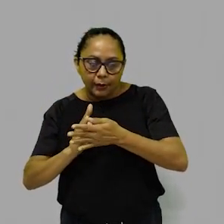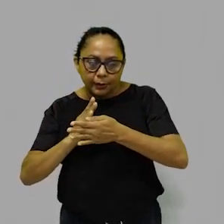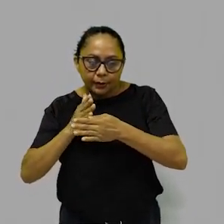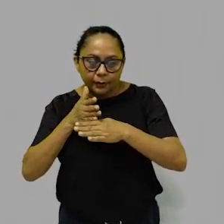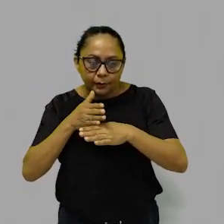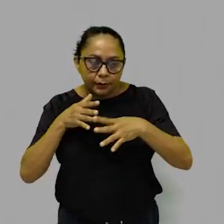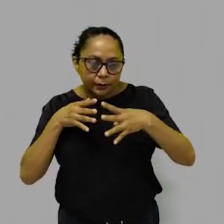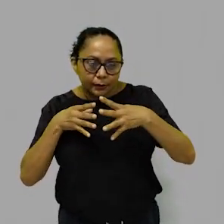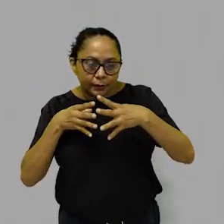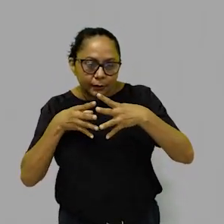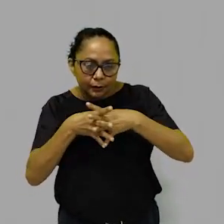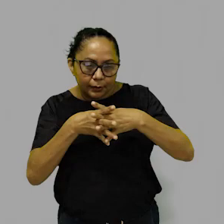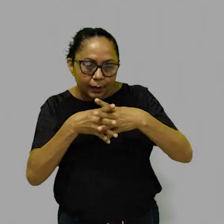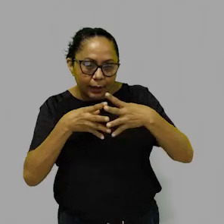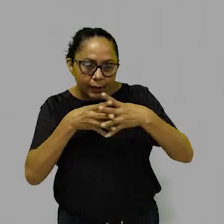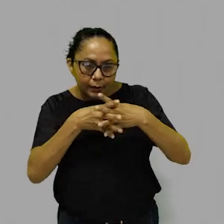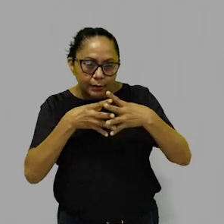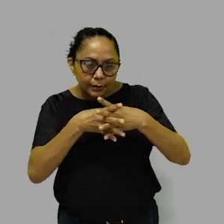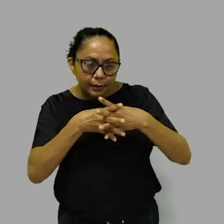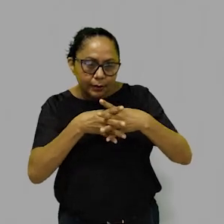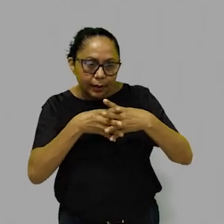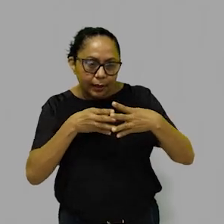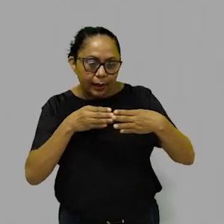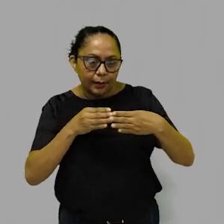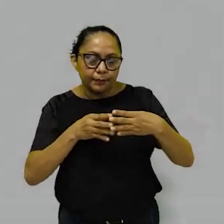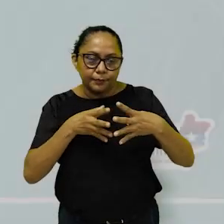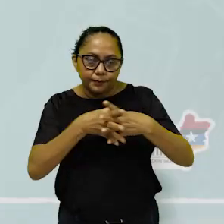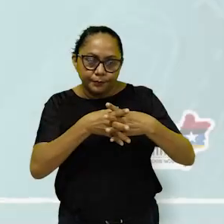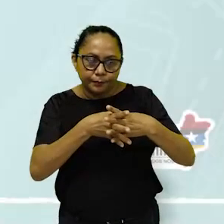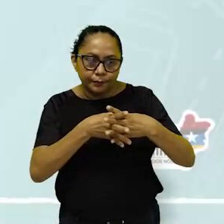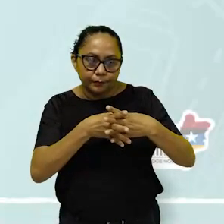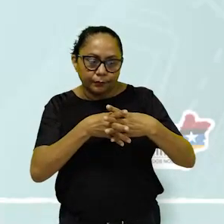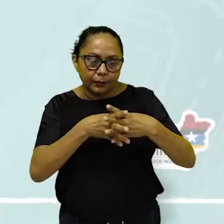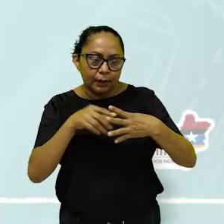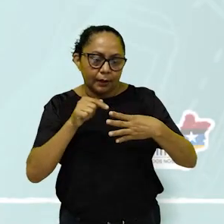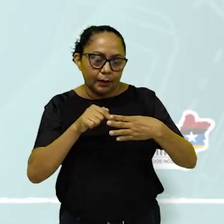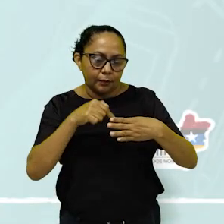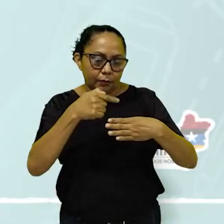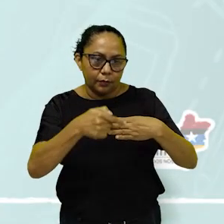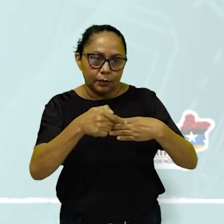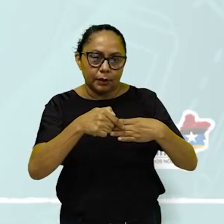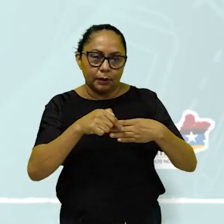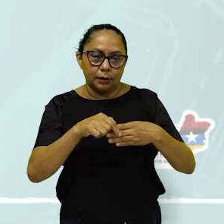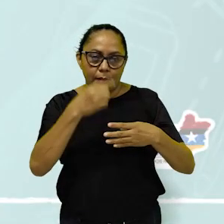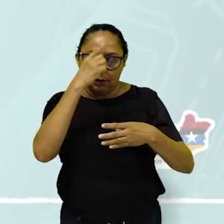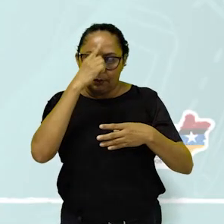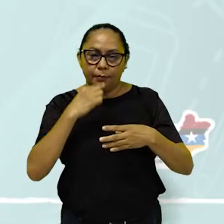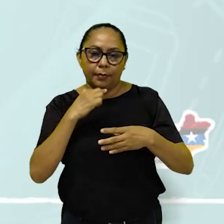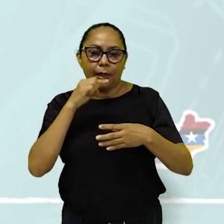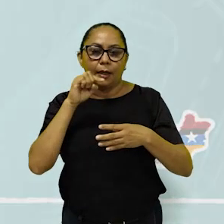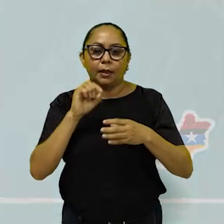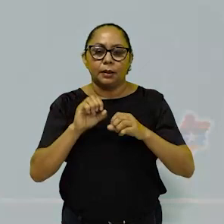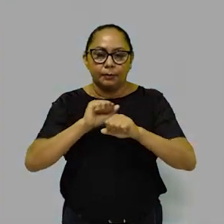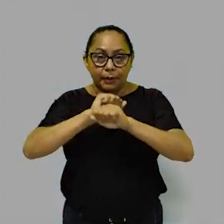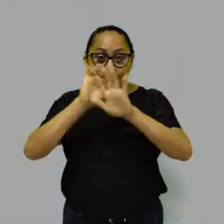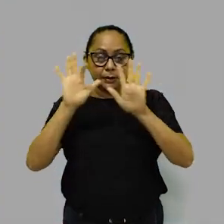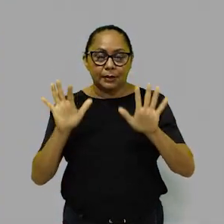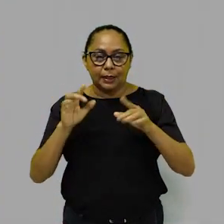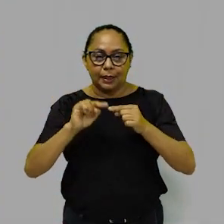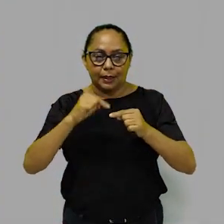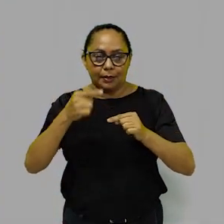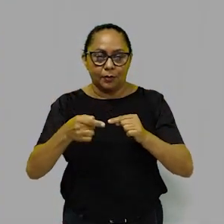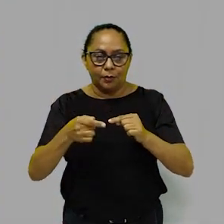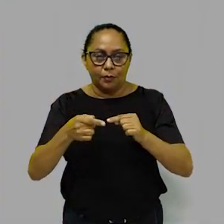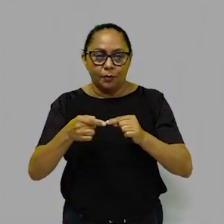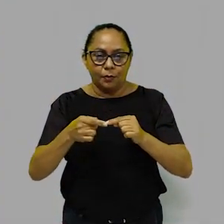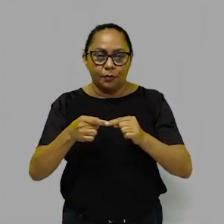vasos sanguíneos para tentar atacar o agente invasor. Nessa outra imagem está mais clara aqui, ó. Você tem aqui, ó, aqui é a nossa